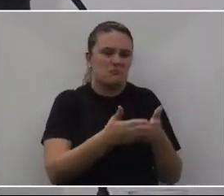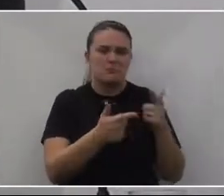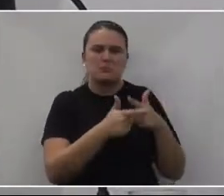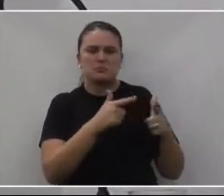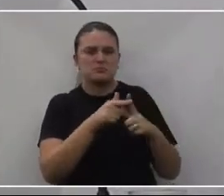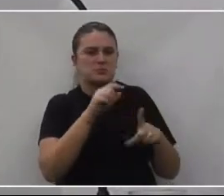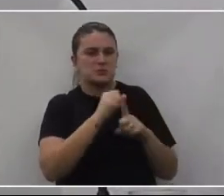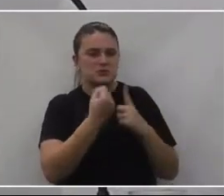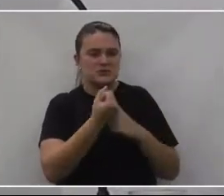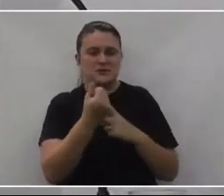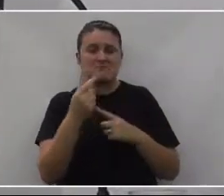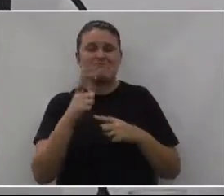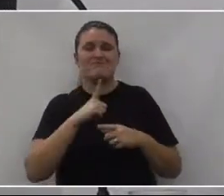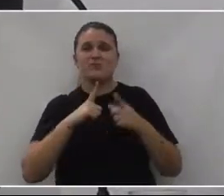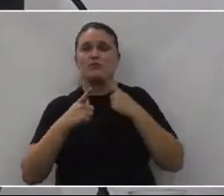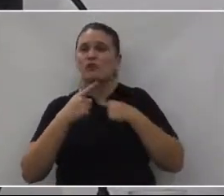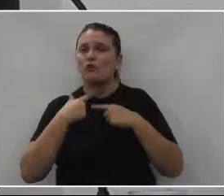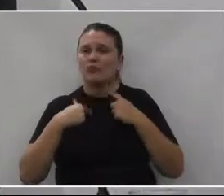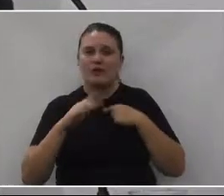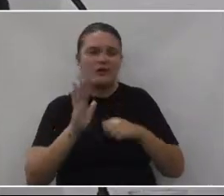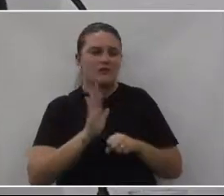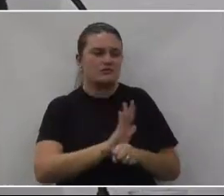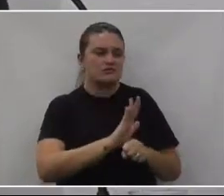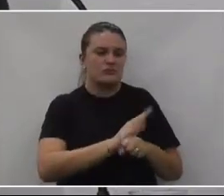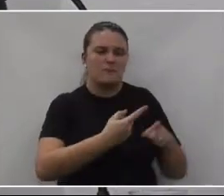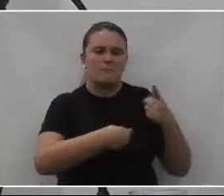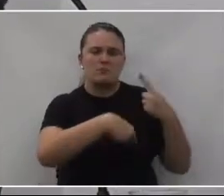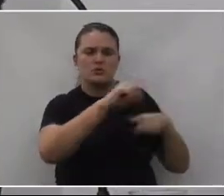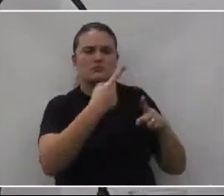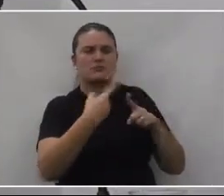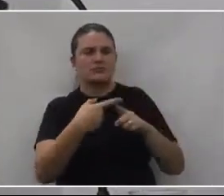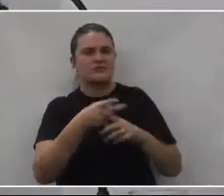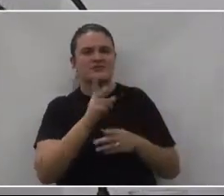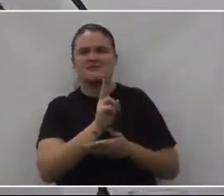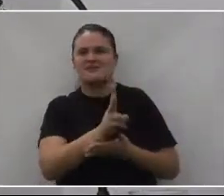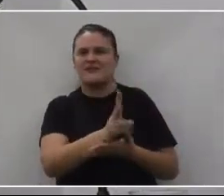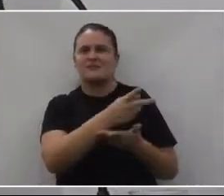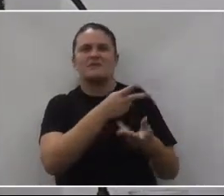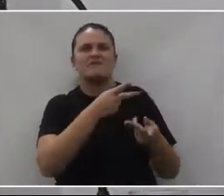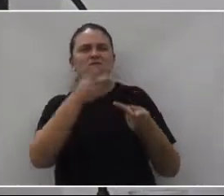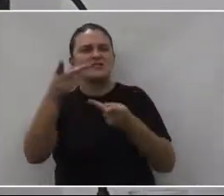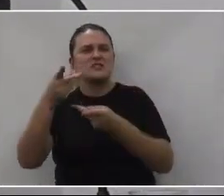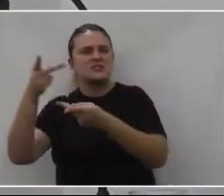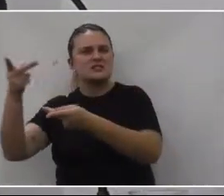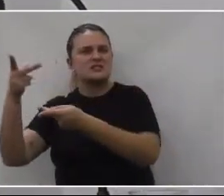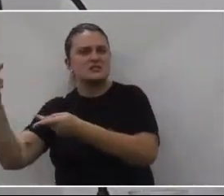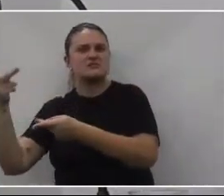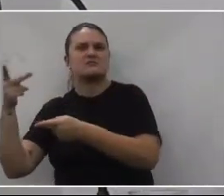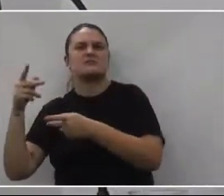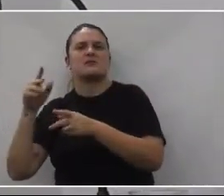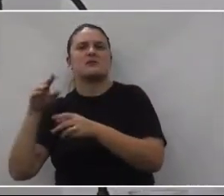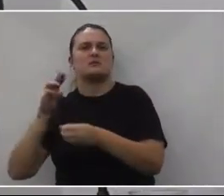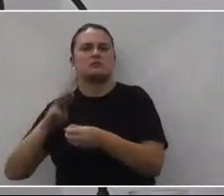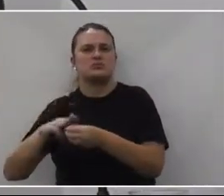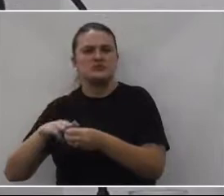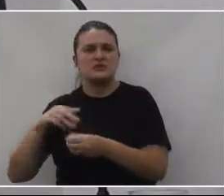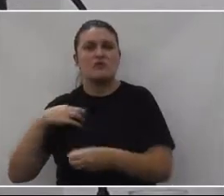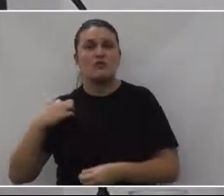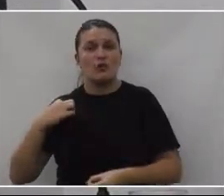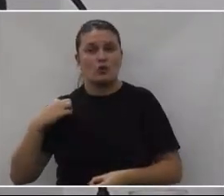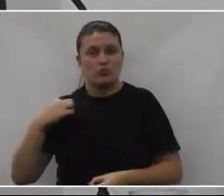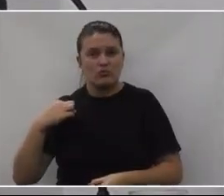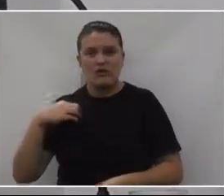sua atuação, nas visitas aos municípios, no seu trabalho sempre voluntário, gratuito, que poderia muito